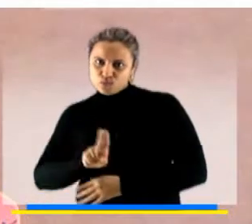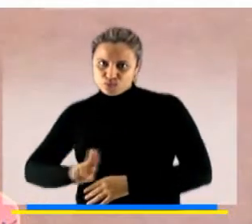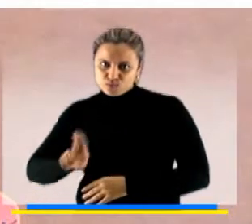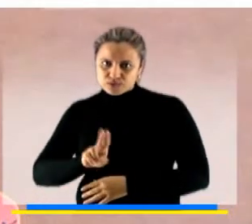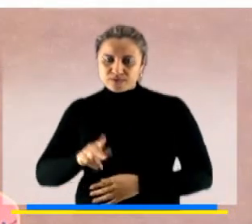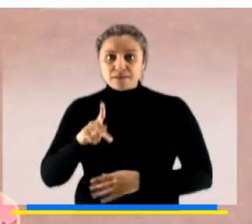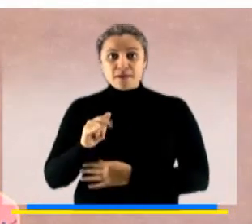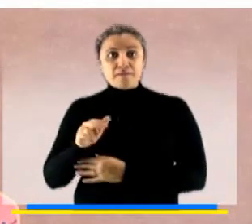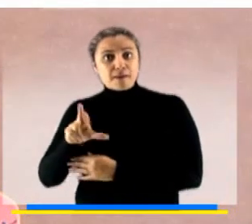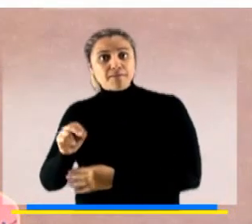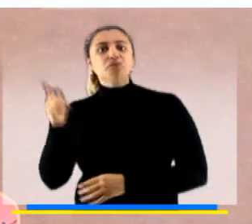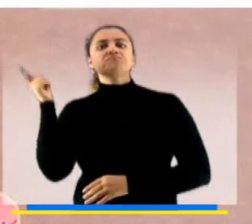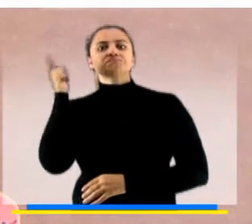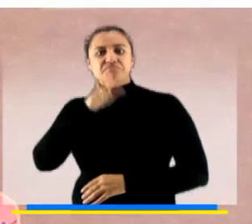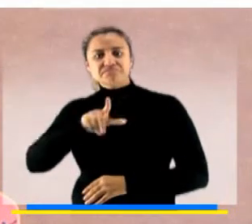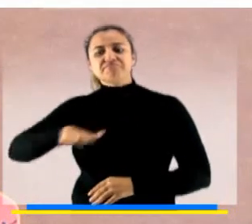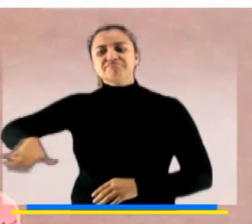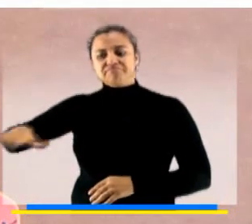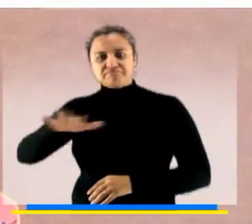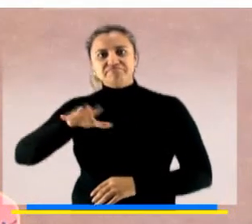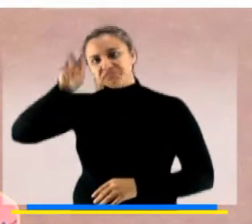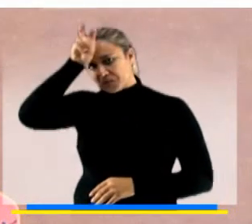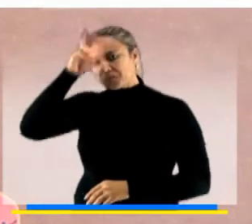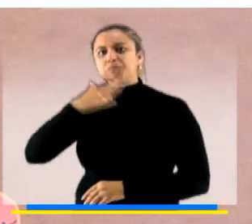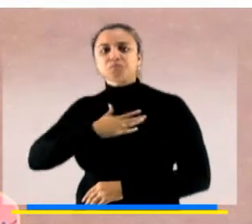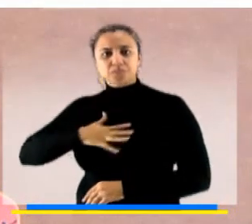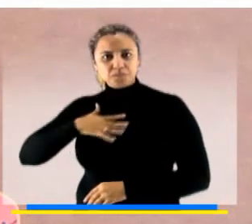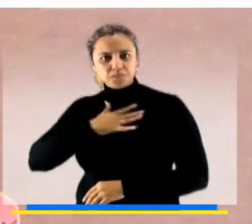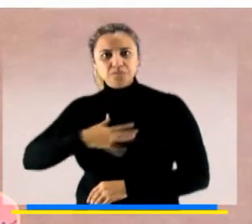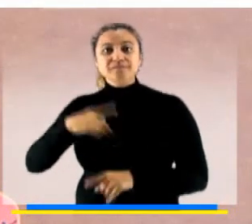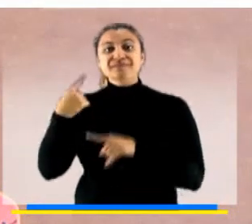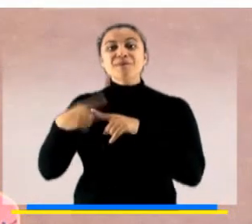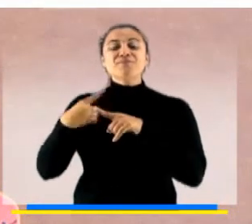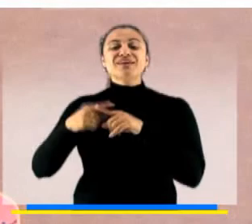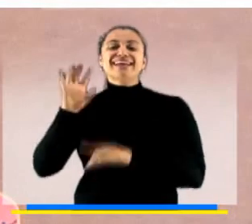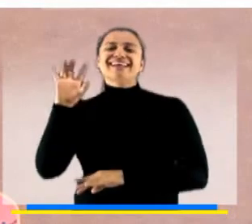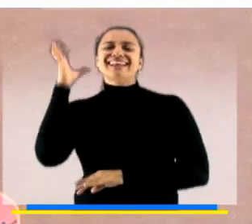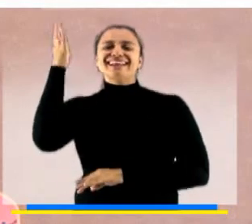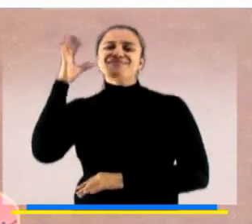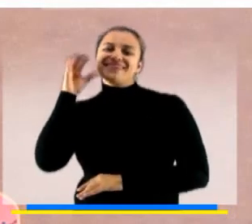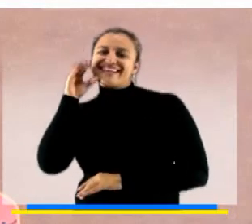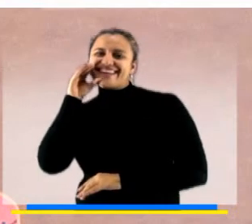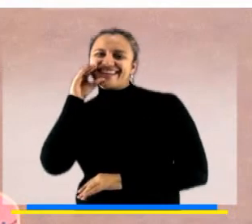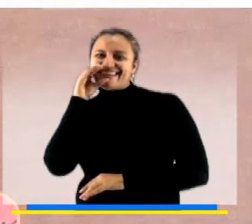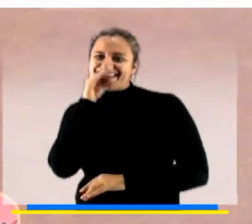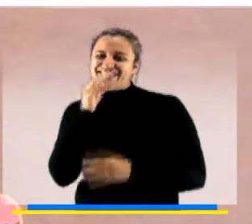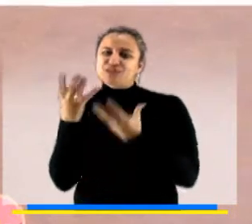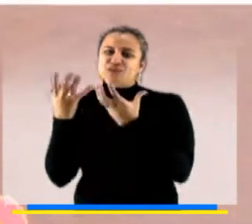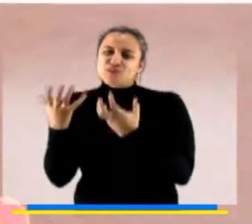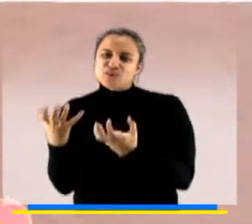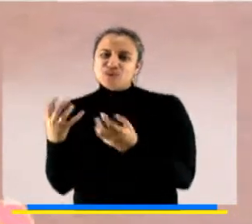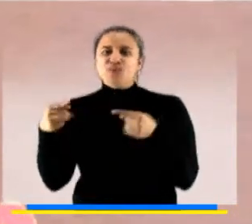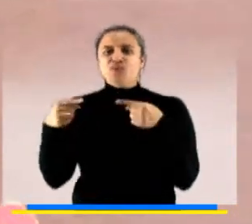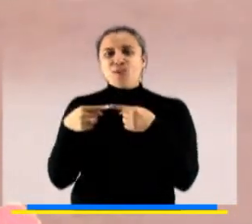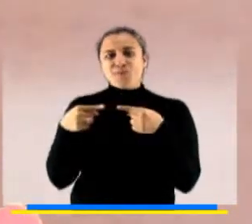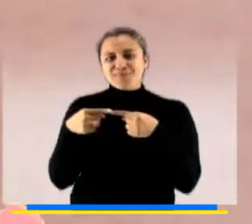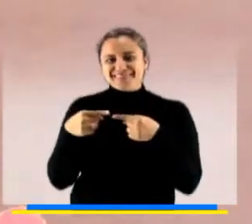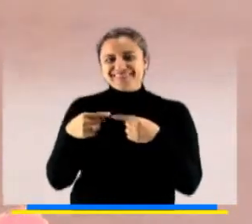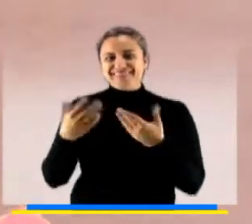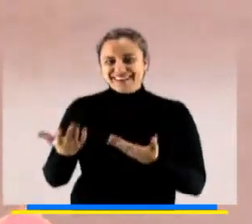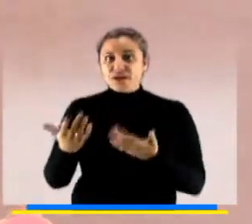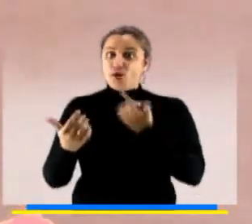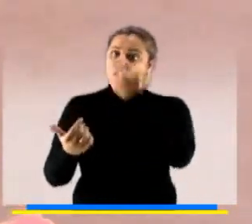O papiro deu certo no Egito porque o clima daquela região é muito quente e seco. Em